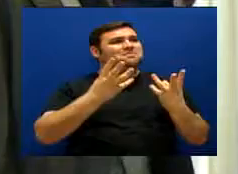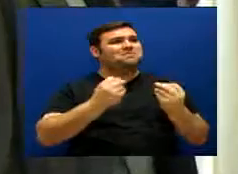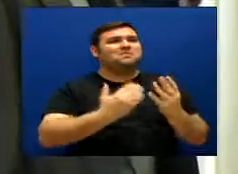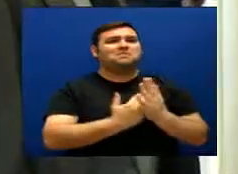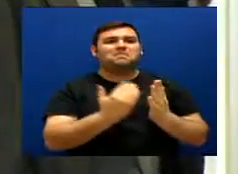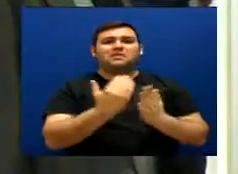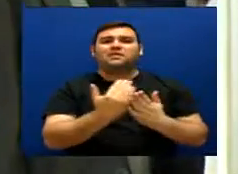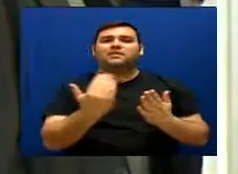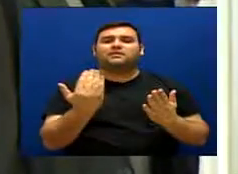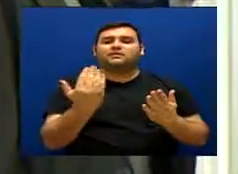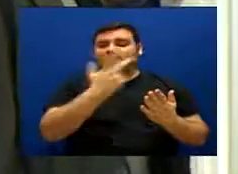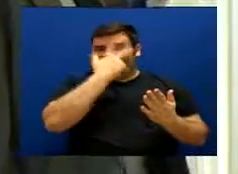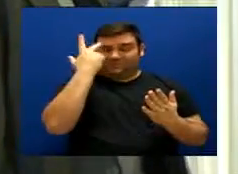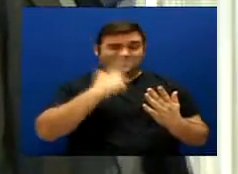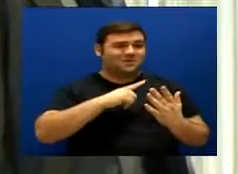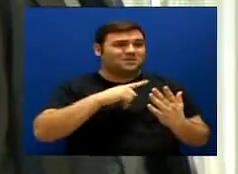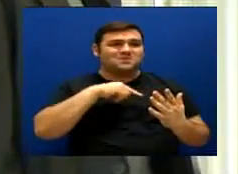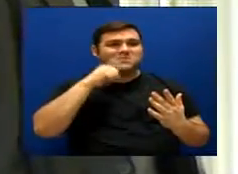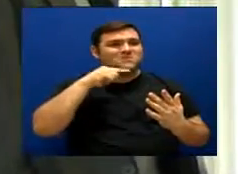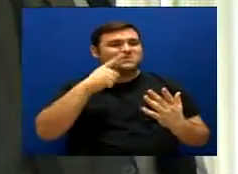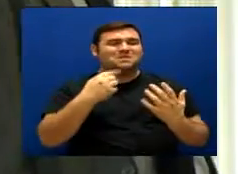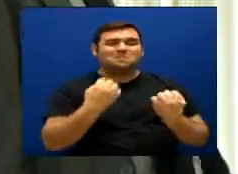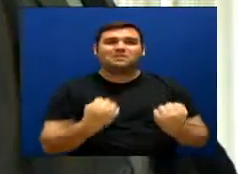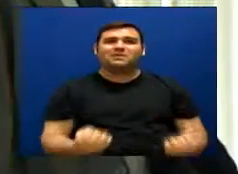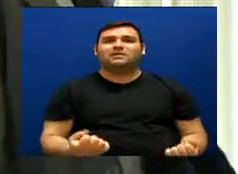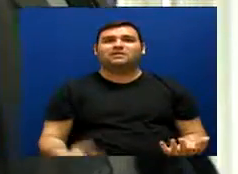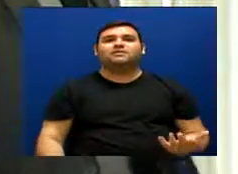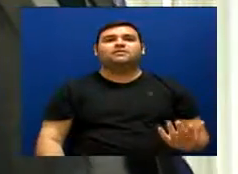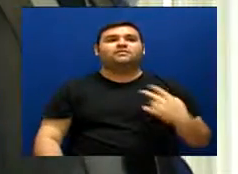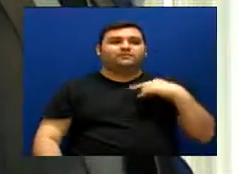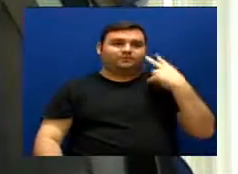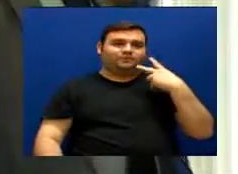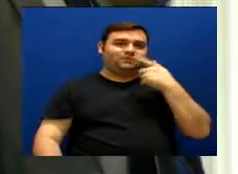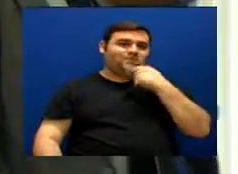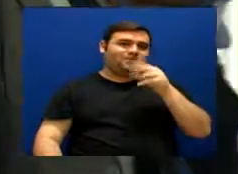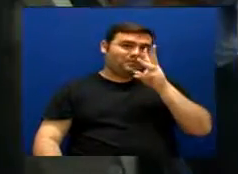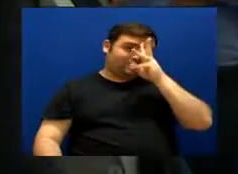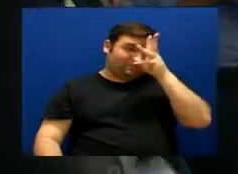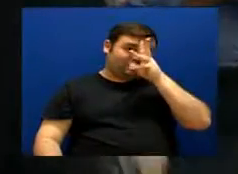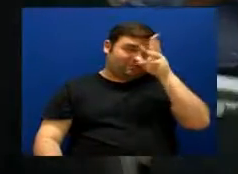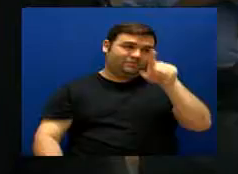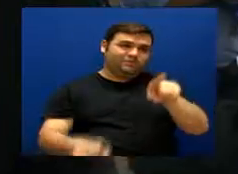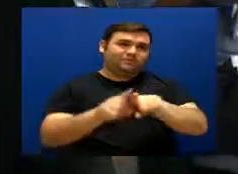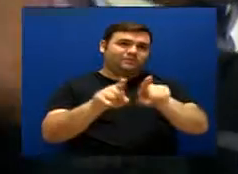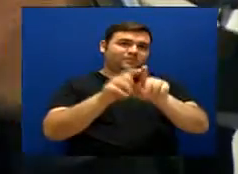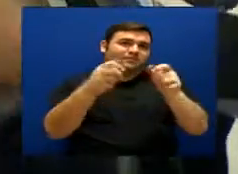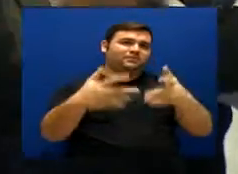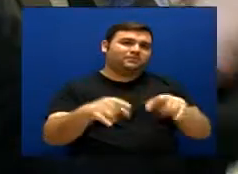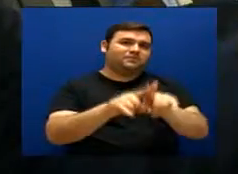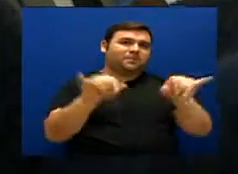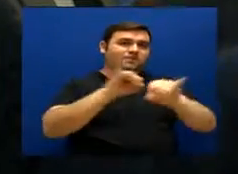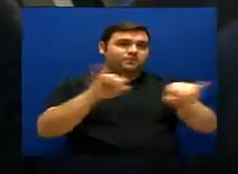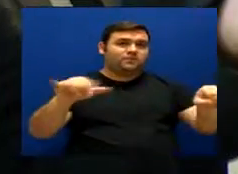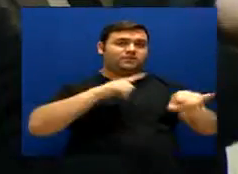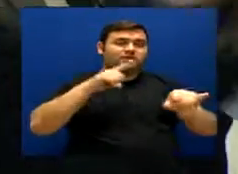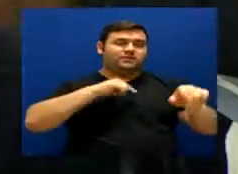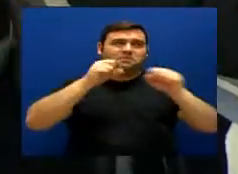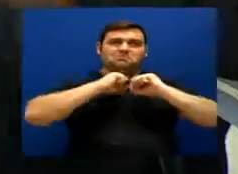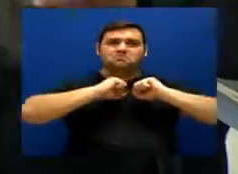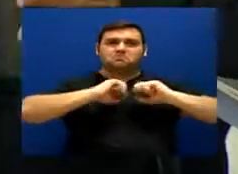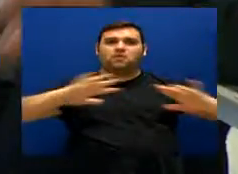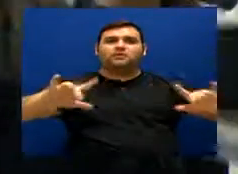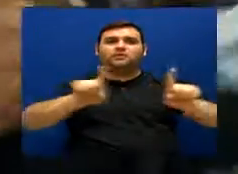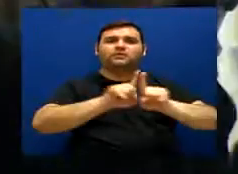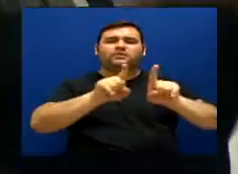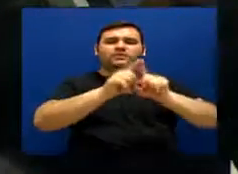o povo, o cidadão comum, não aguenta mais. O vereador Vanderlei Diogo fez um levantamento, eu divulguei isso,